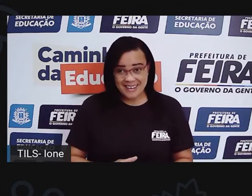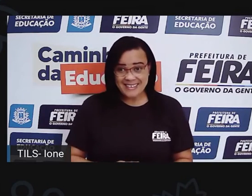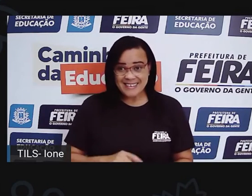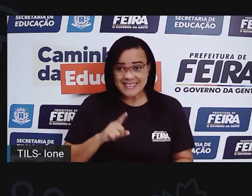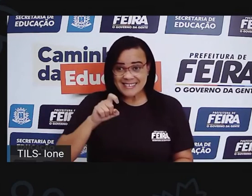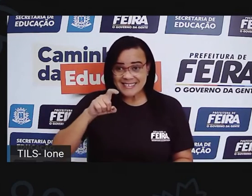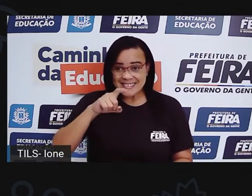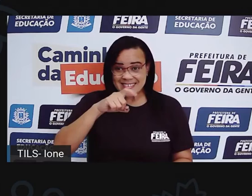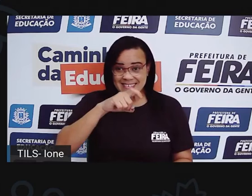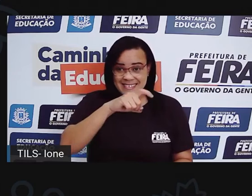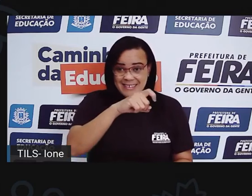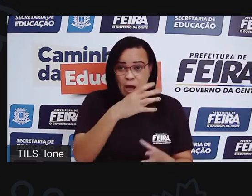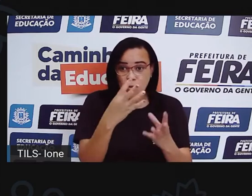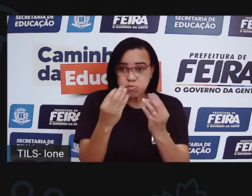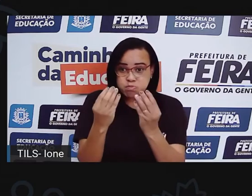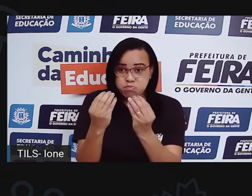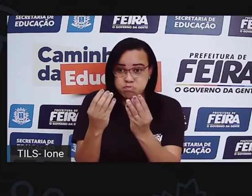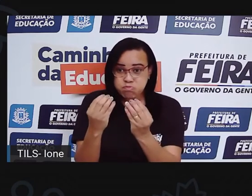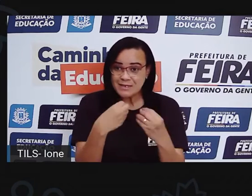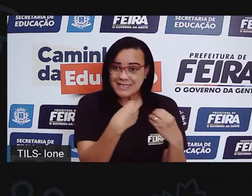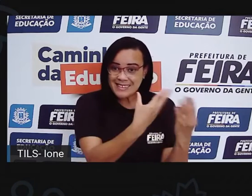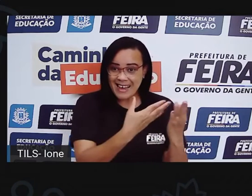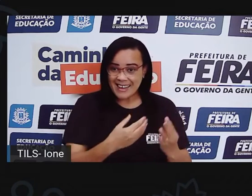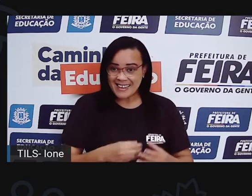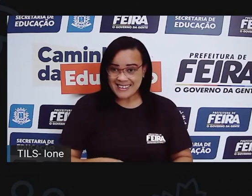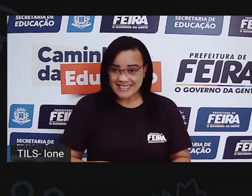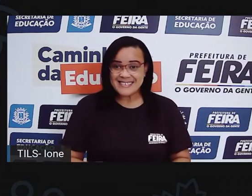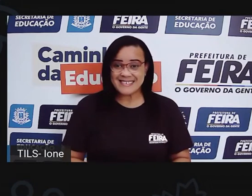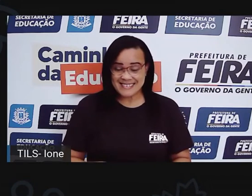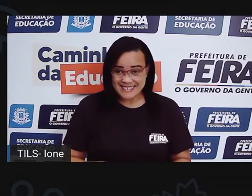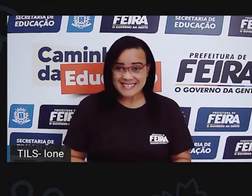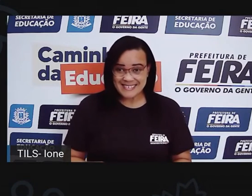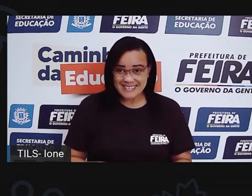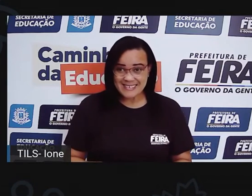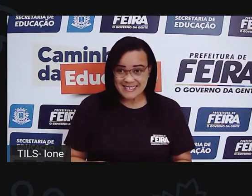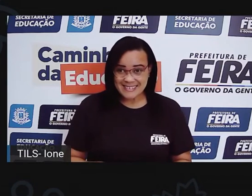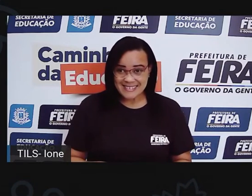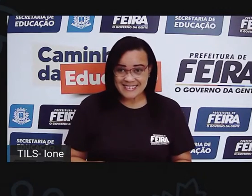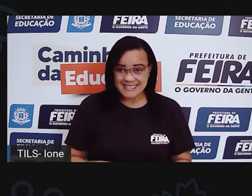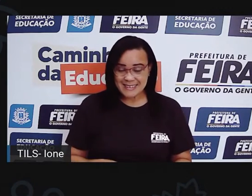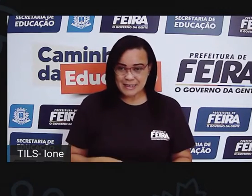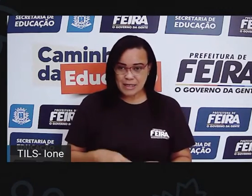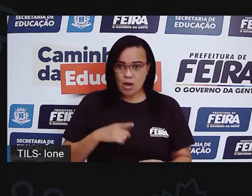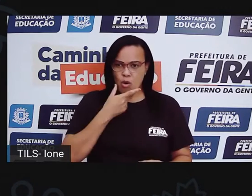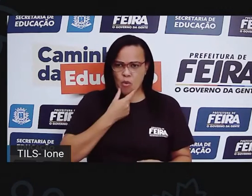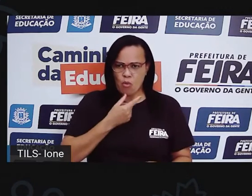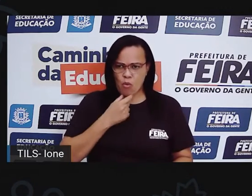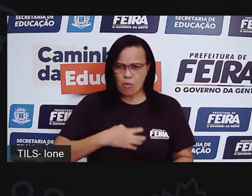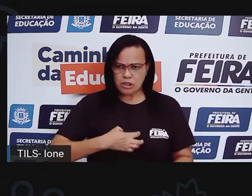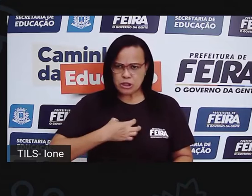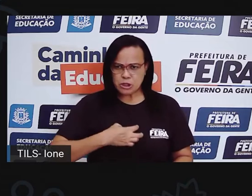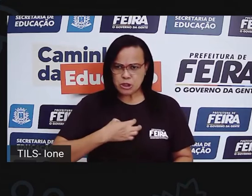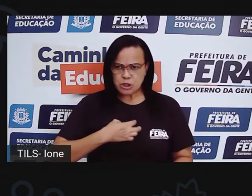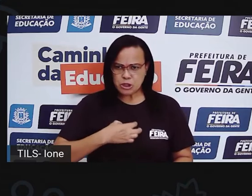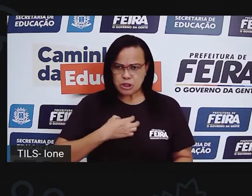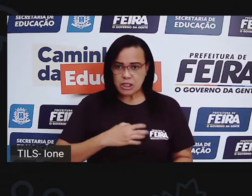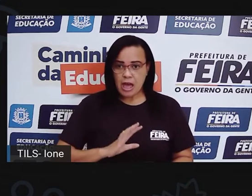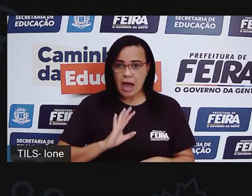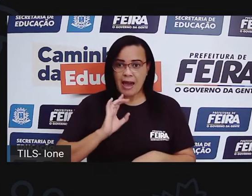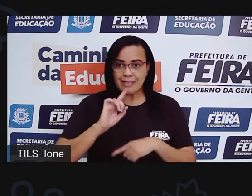ela. Quando o pescador vê aquela situação, o pescador fica zangado até. E aí o que que a garça faz